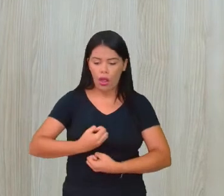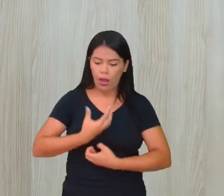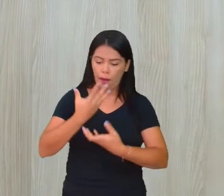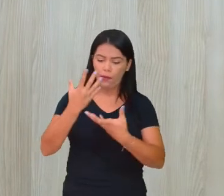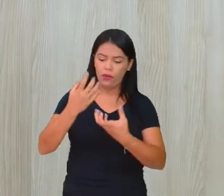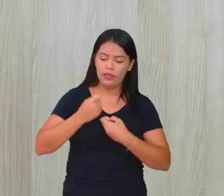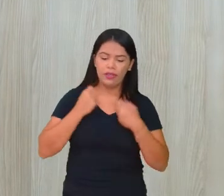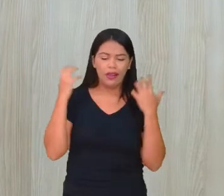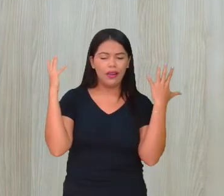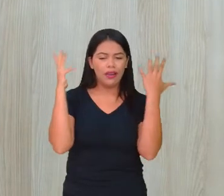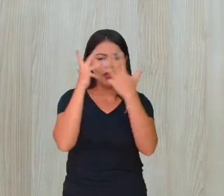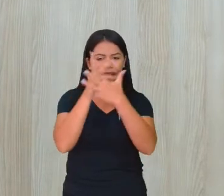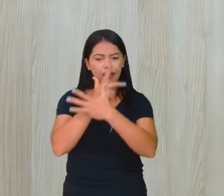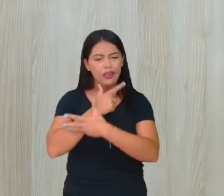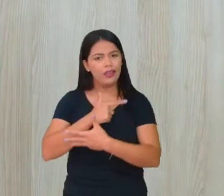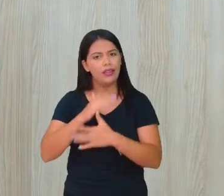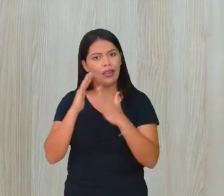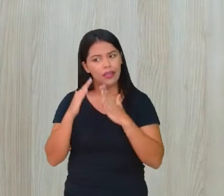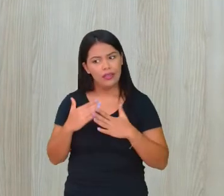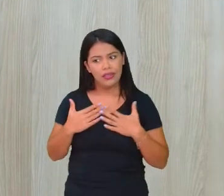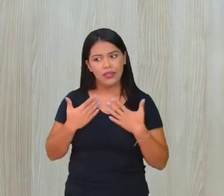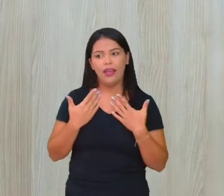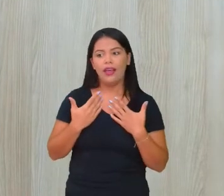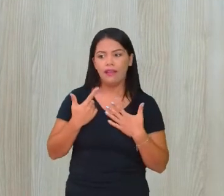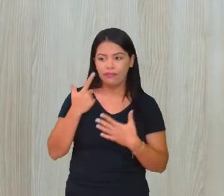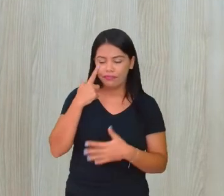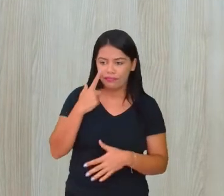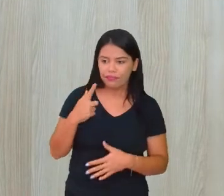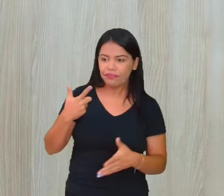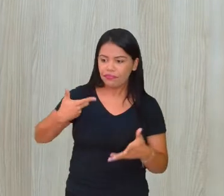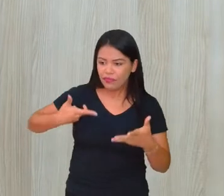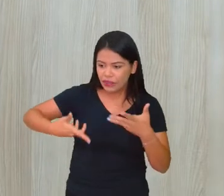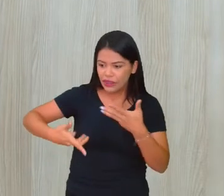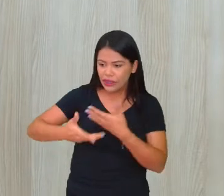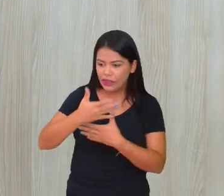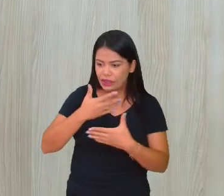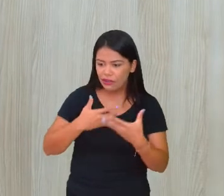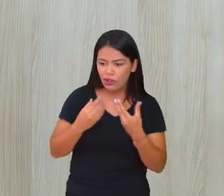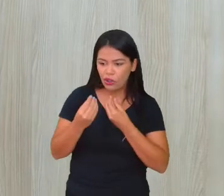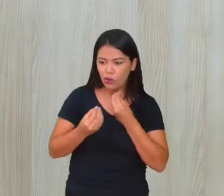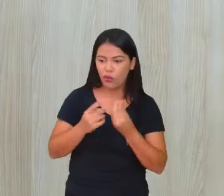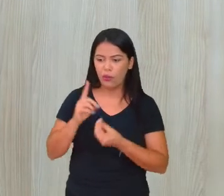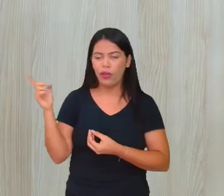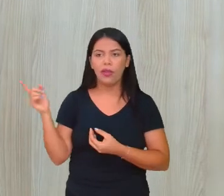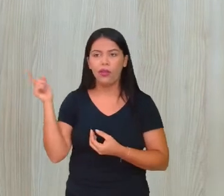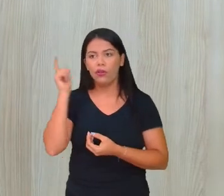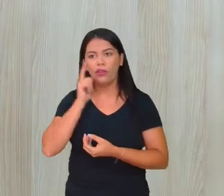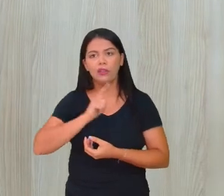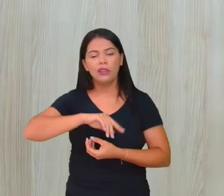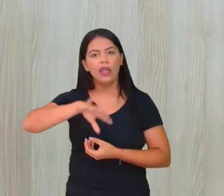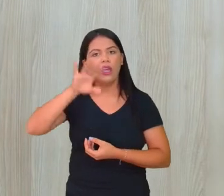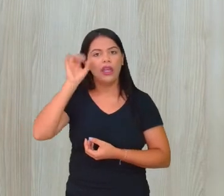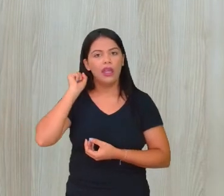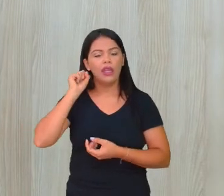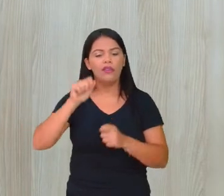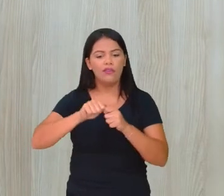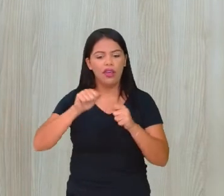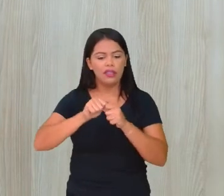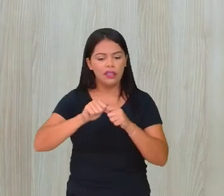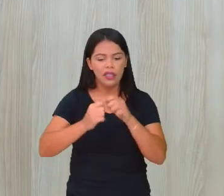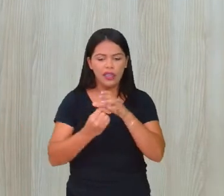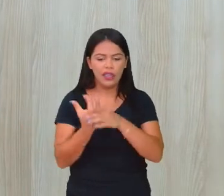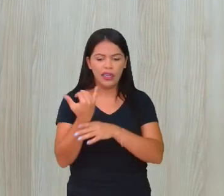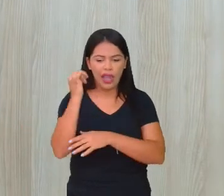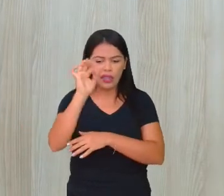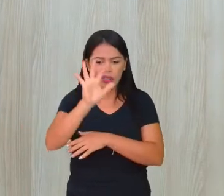assim, até surpreendente, porque você fica envolvido por como ela constrói as imagens e aí a